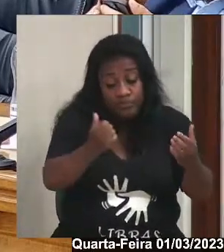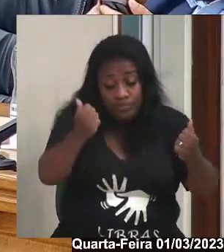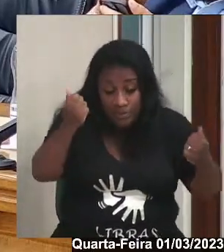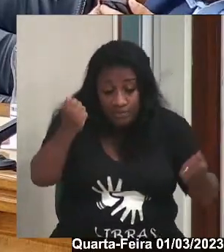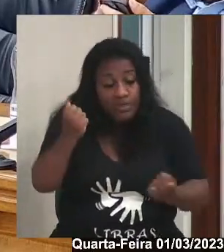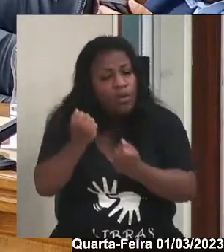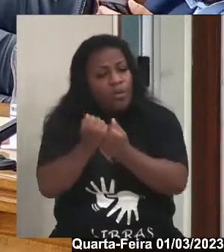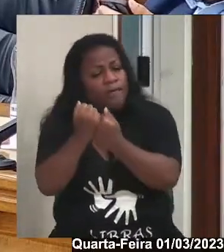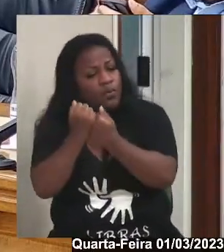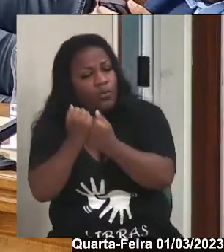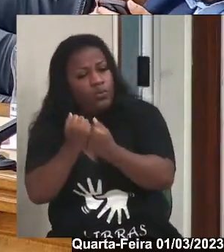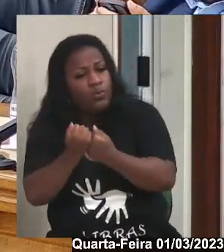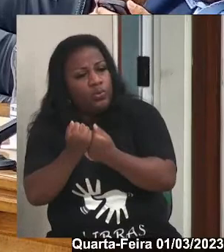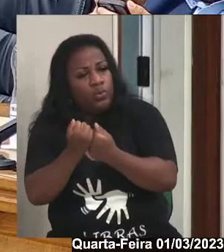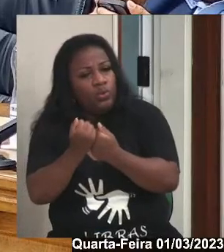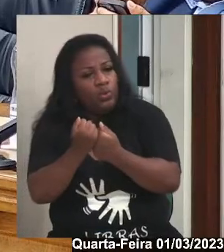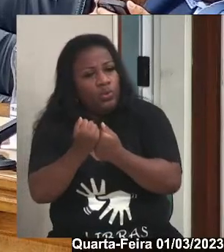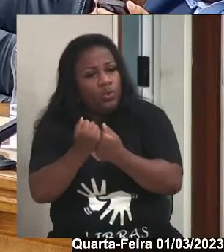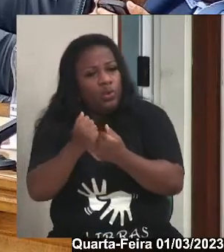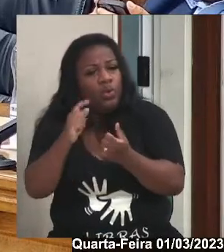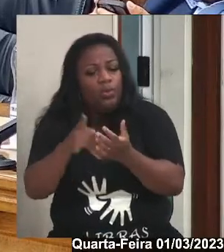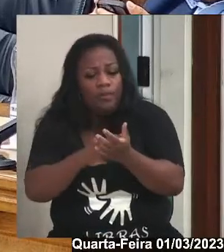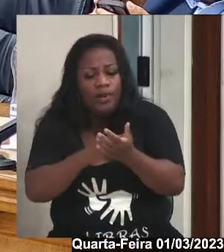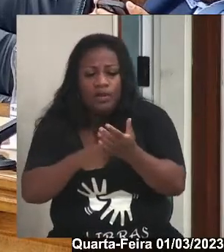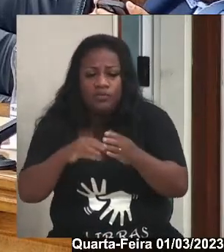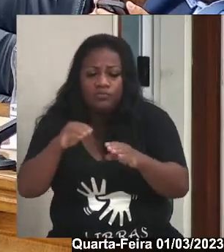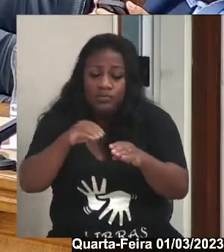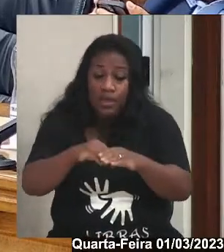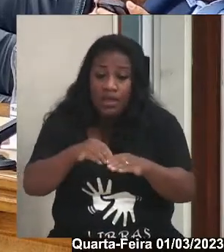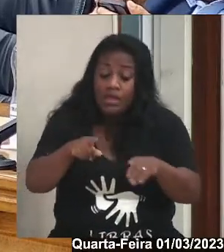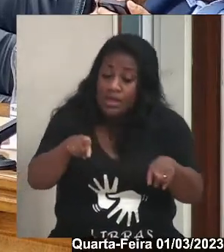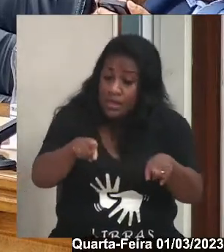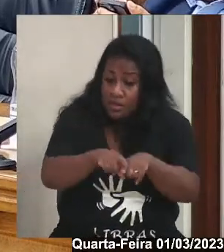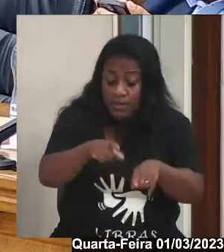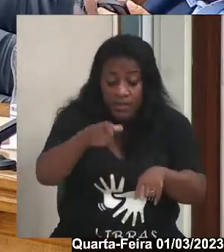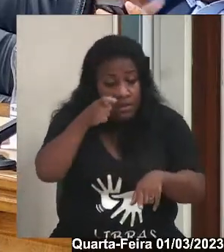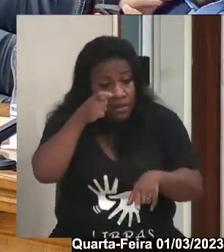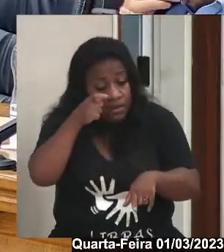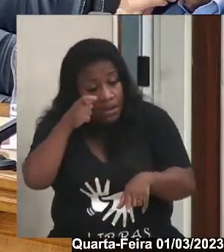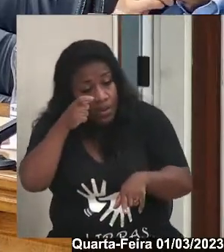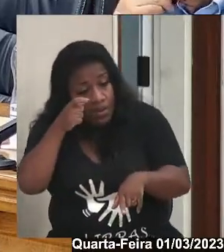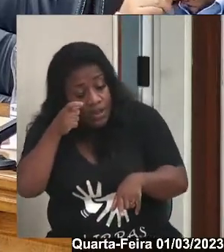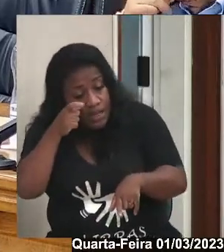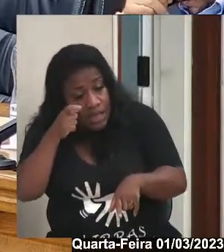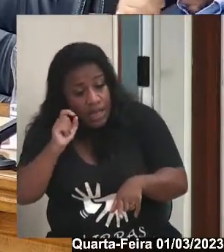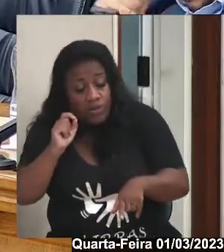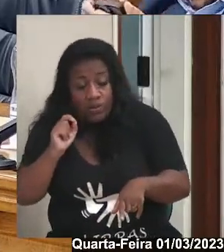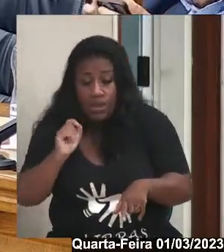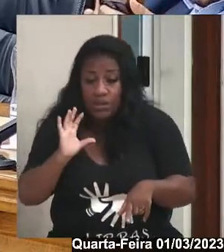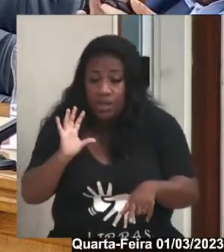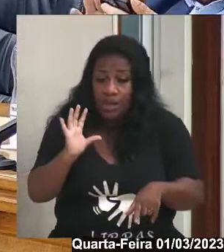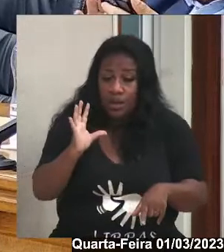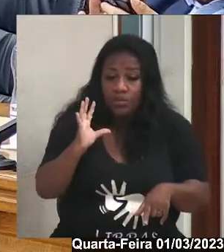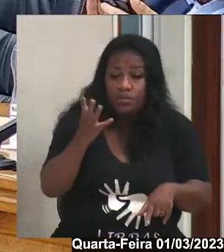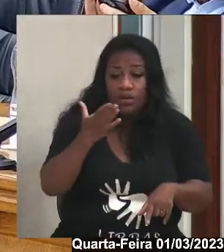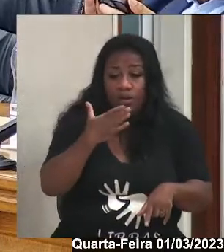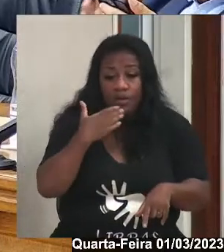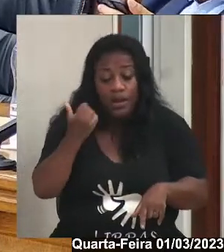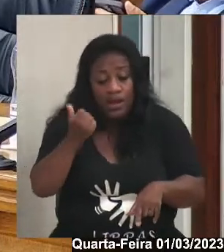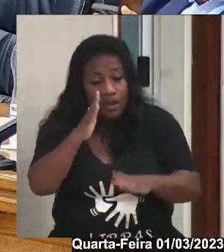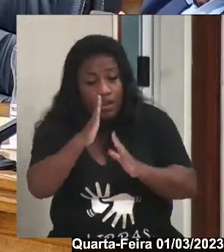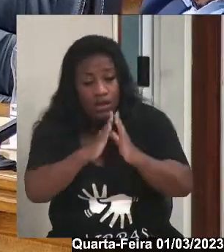amigos, dos meus pares, né, para votarem e acompanharem junto com a gente, porque um município que